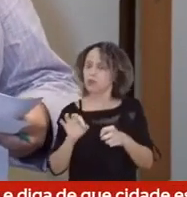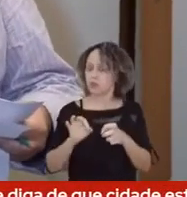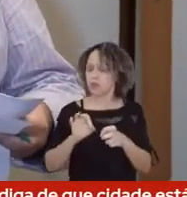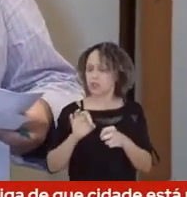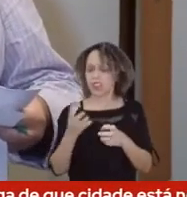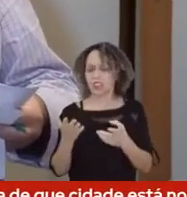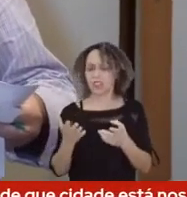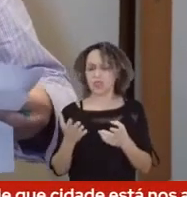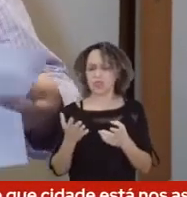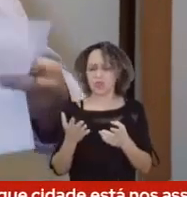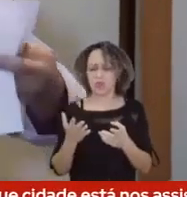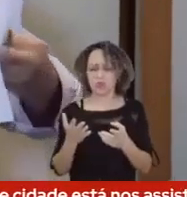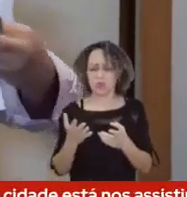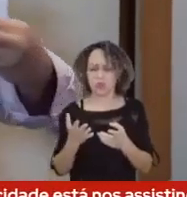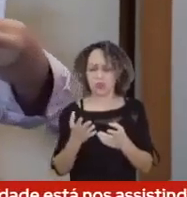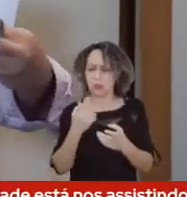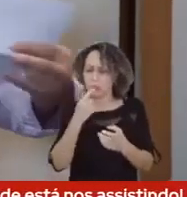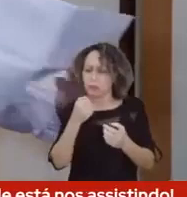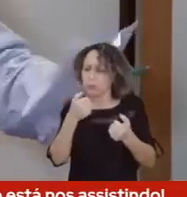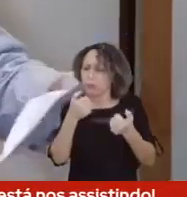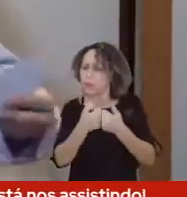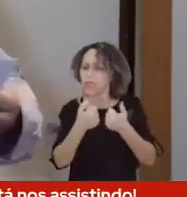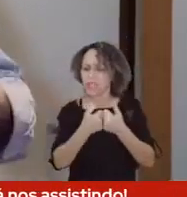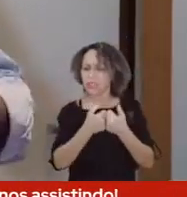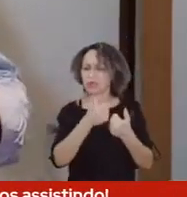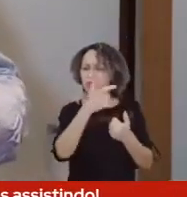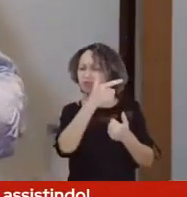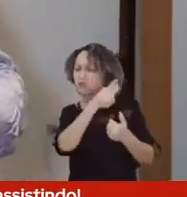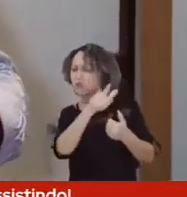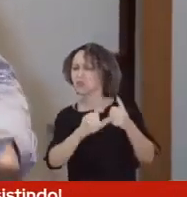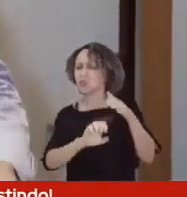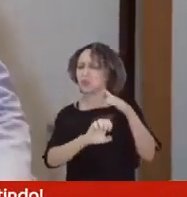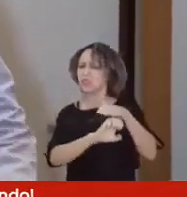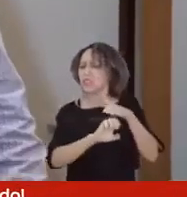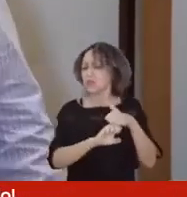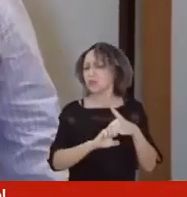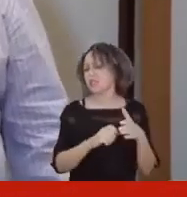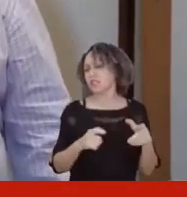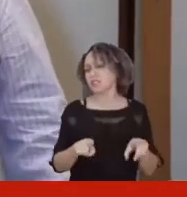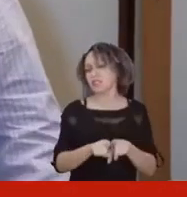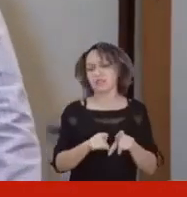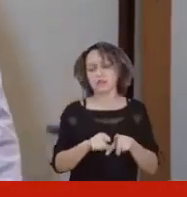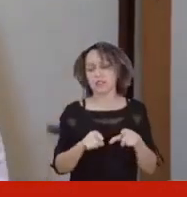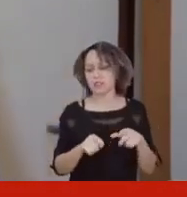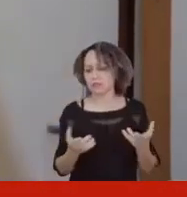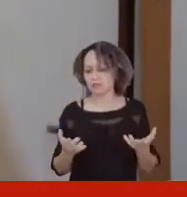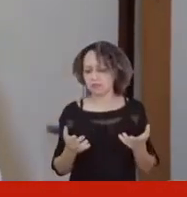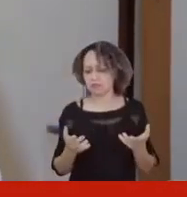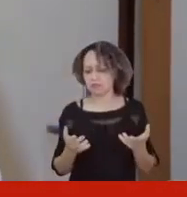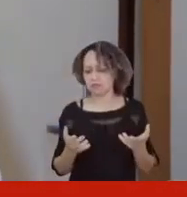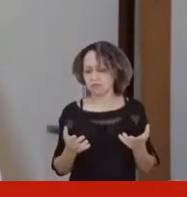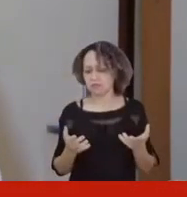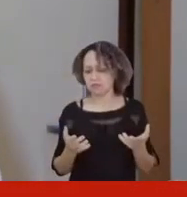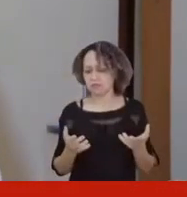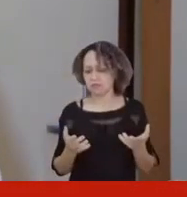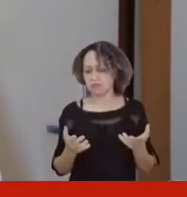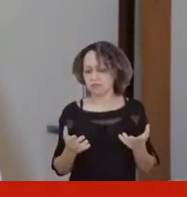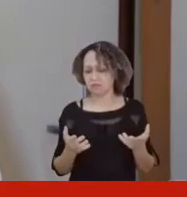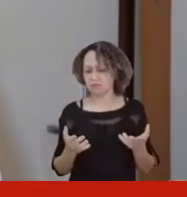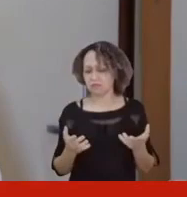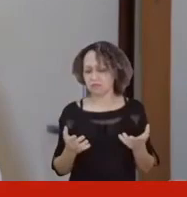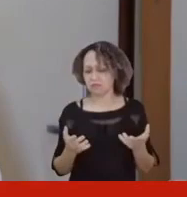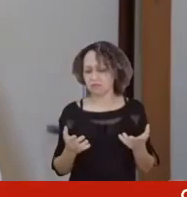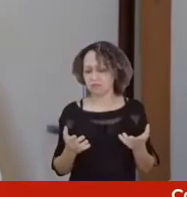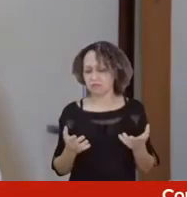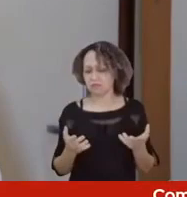da Saudi Aramco, né? O que é isso? E por que eu estou dizendo isso? Porque, na verdade, esse superlucro é fruto de